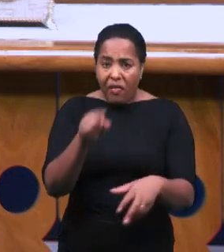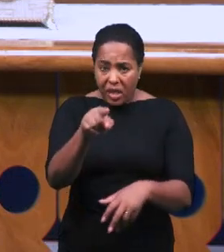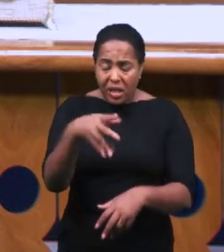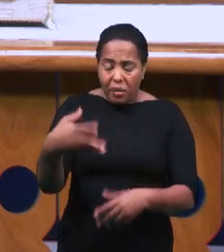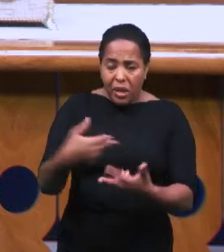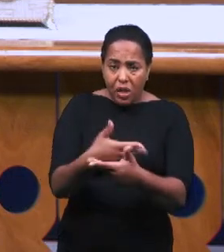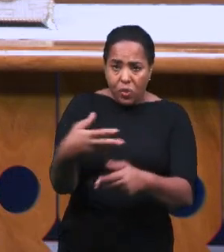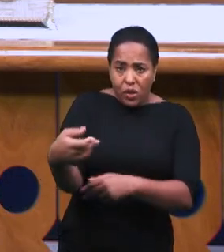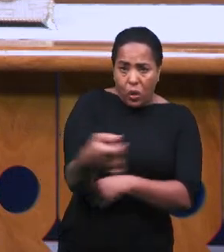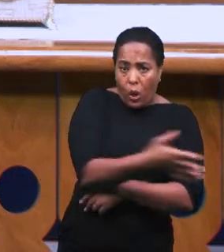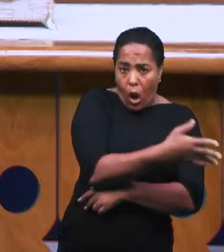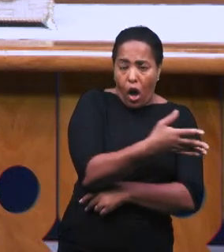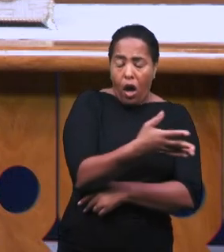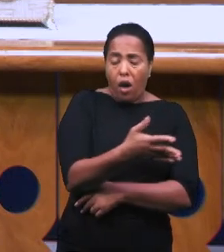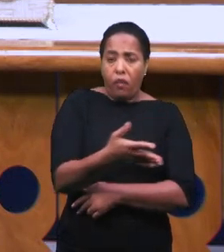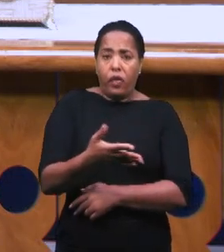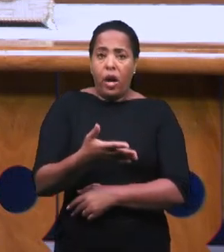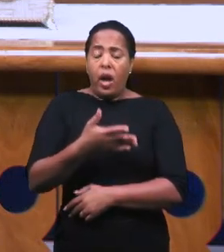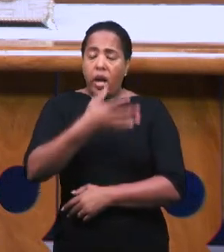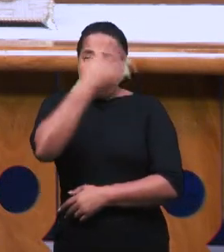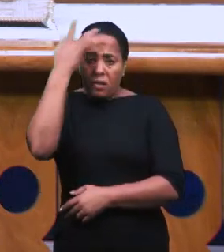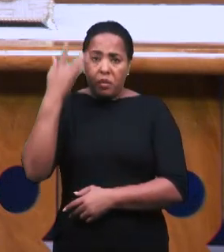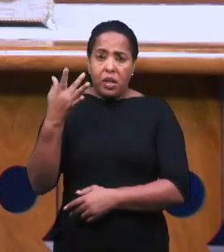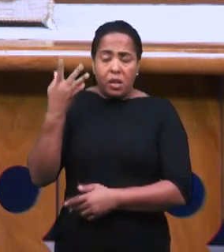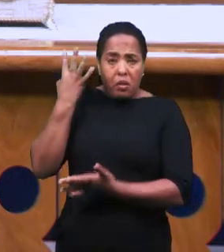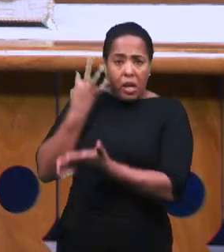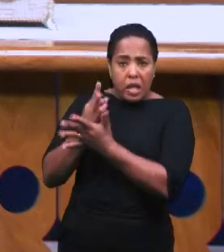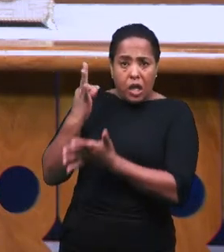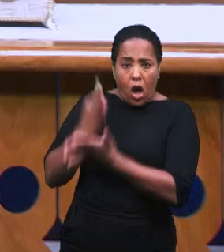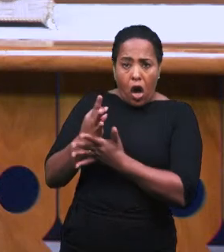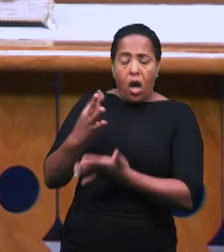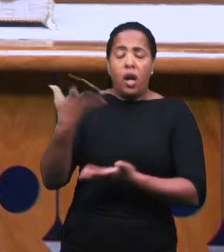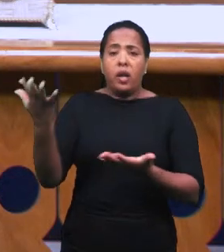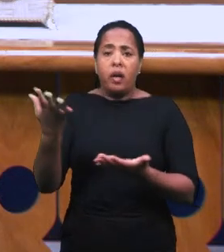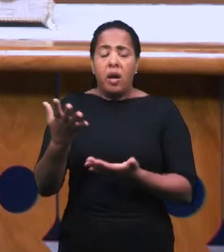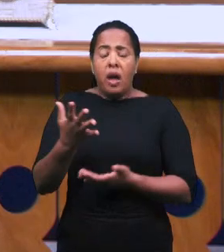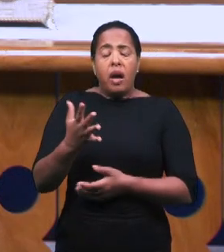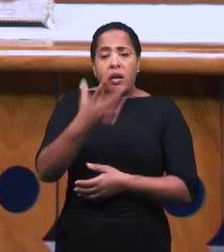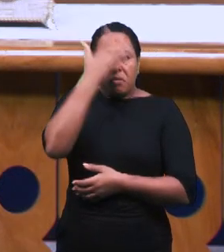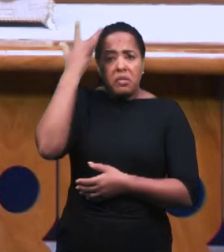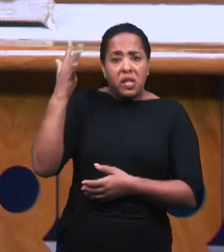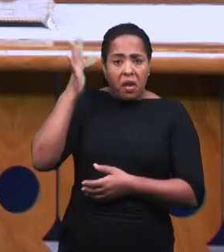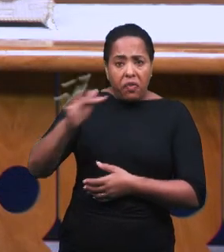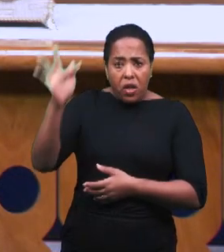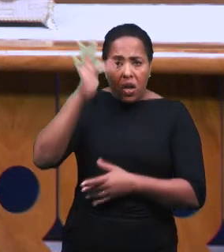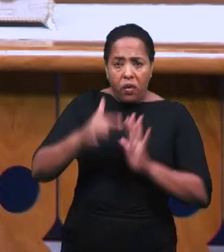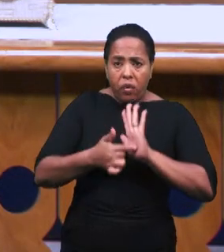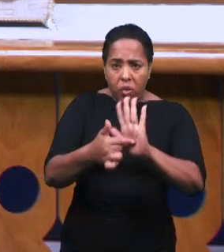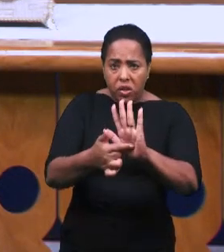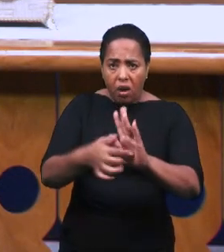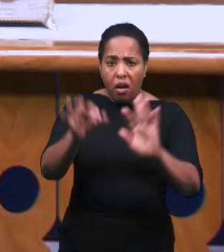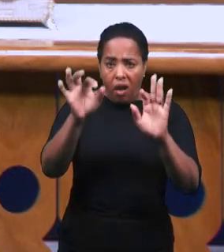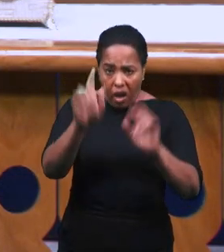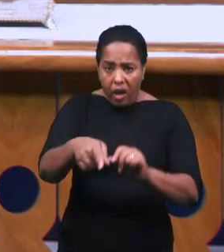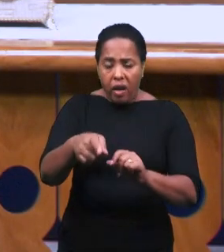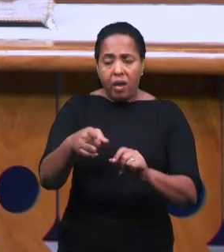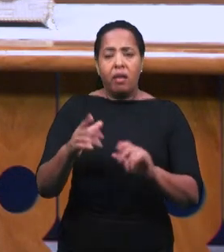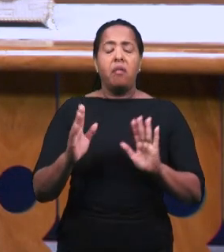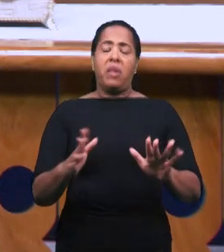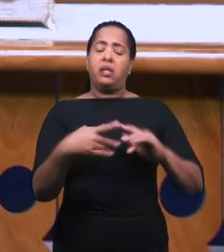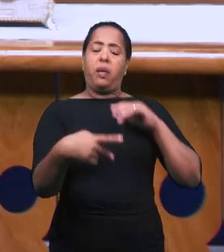o teólogo falou, o que o filósofo falou. Filosofia, teologia são boas coisas, mas são dessa